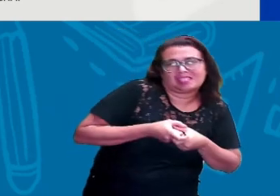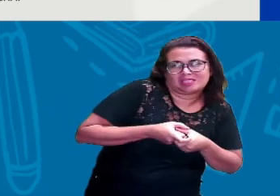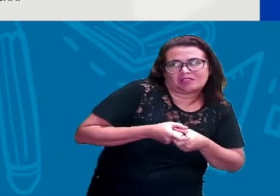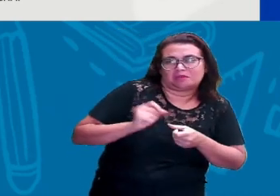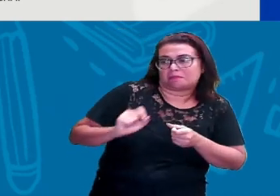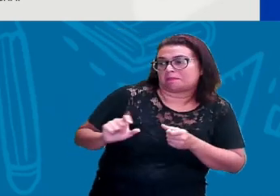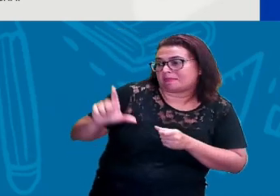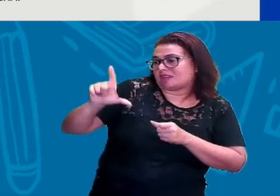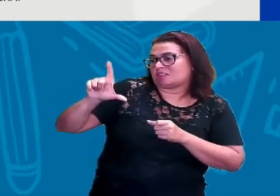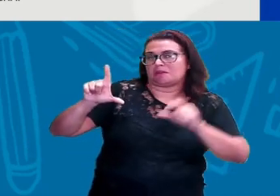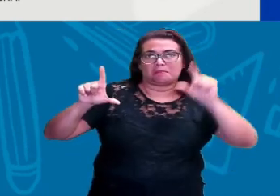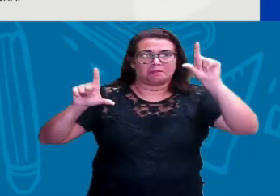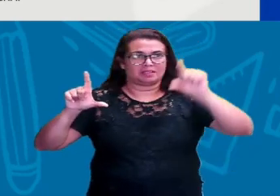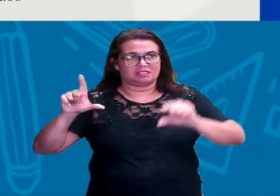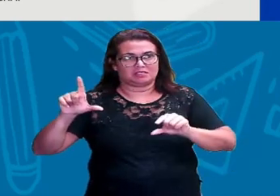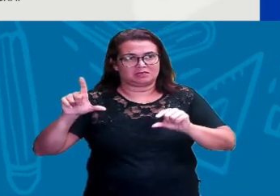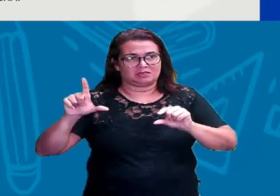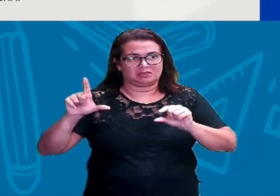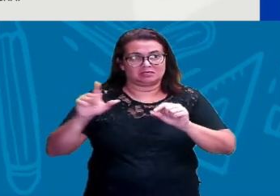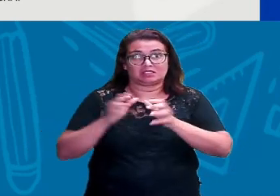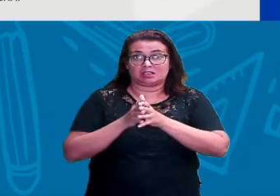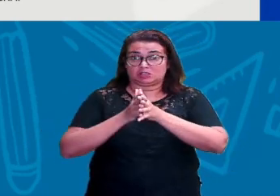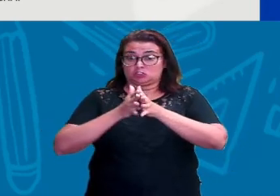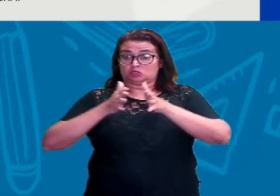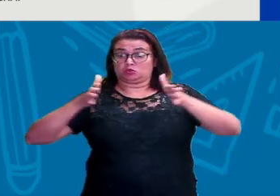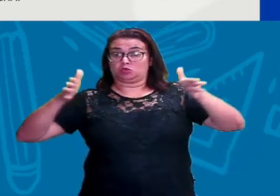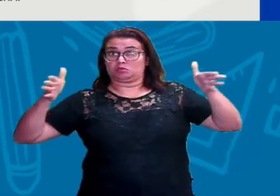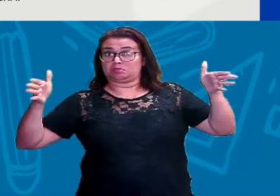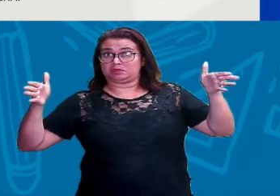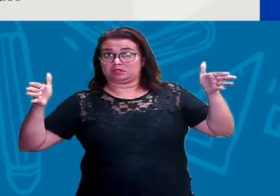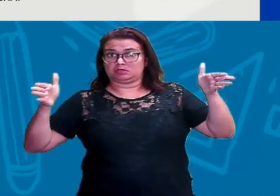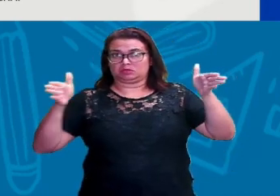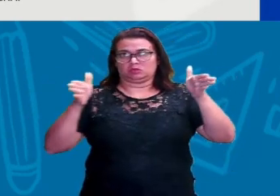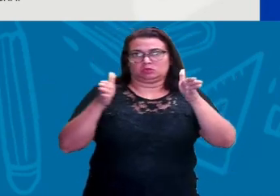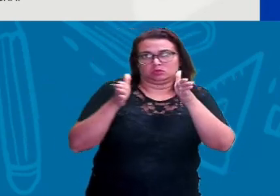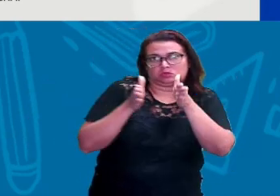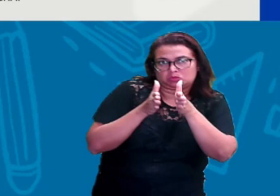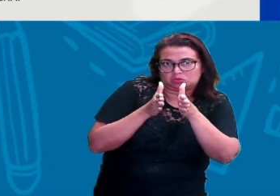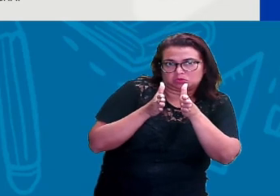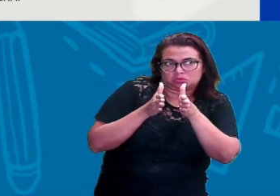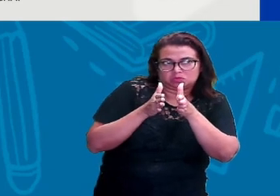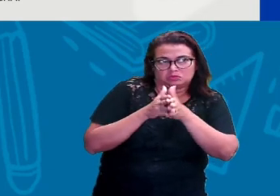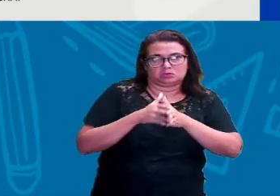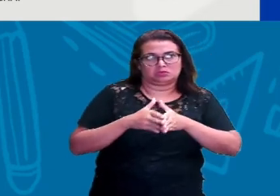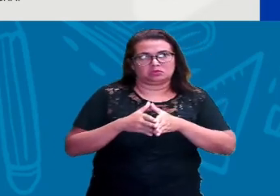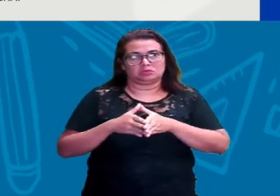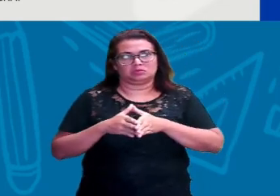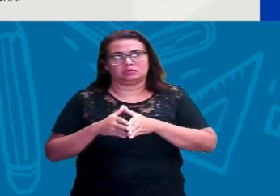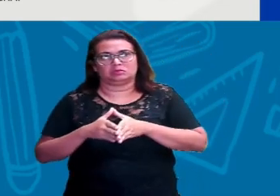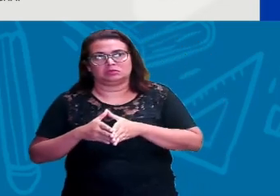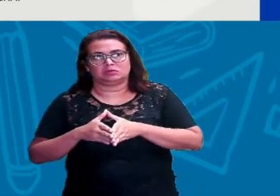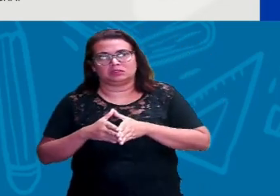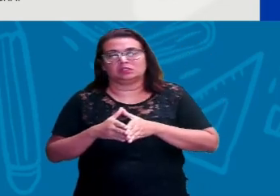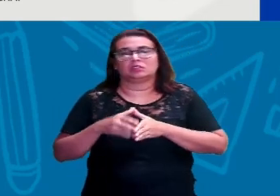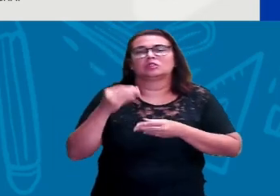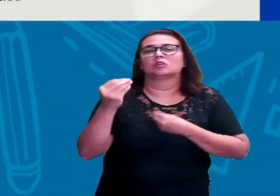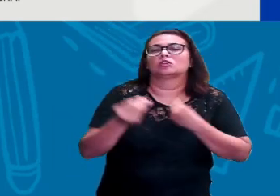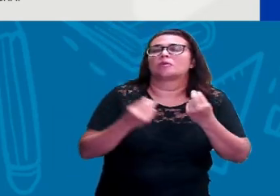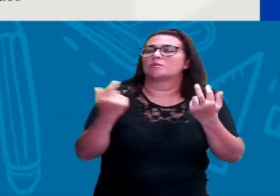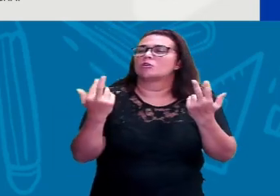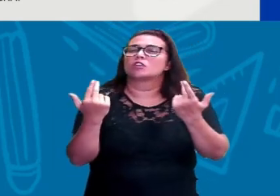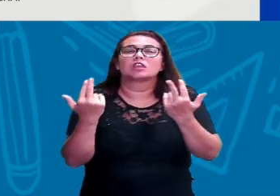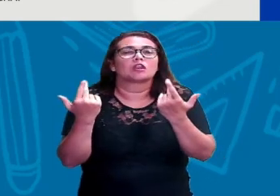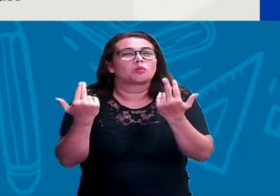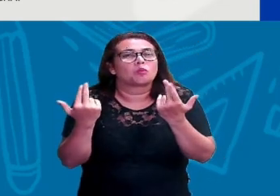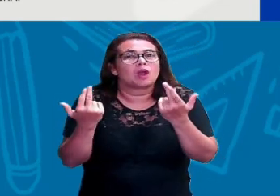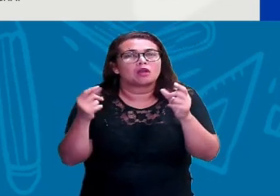o mais comprido, o mais curto, então fazer toda essa relação, né, para que a gente, mesmo tamanho, então eu vou trazer